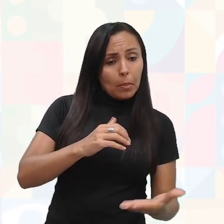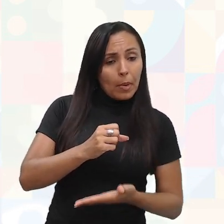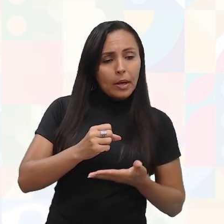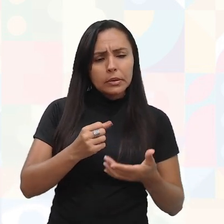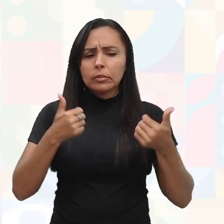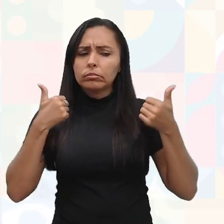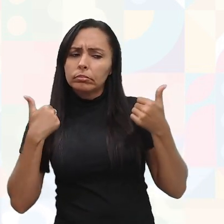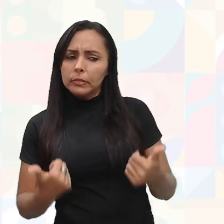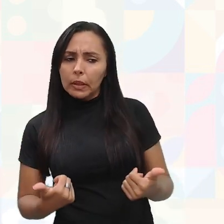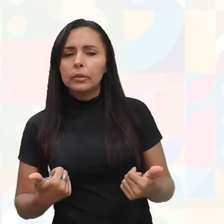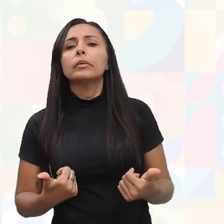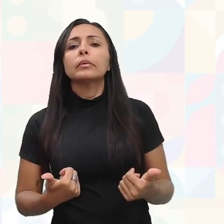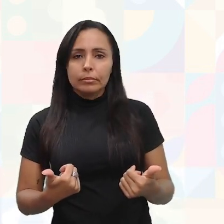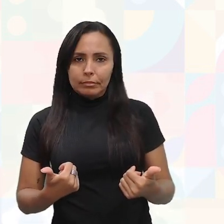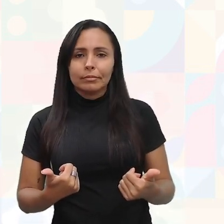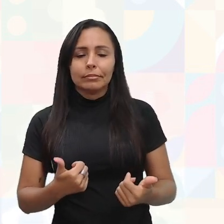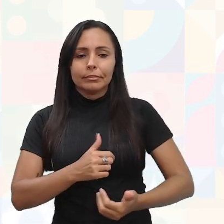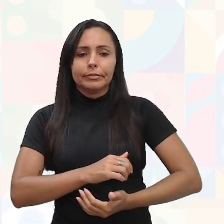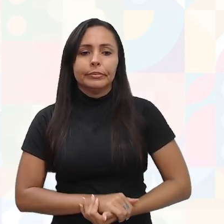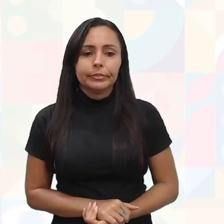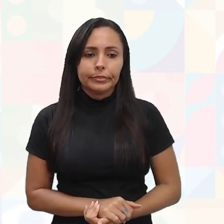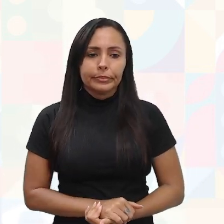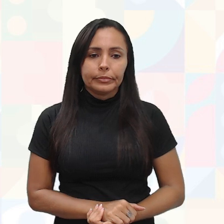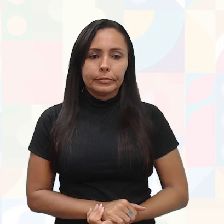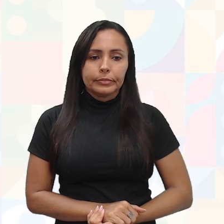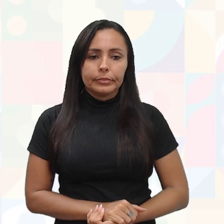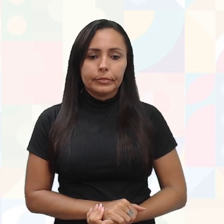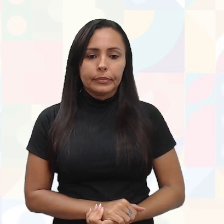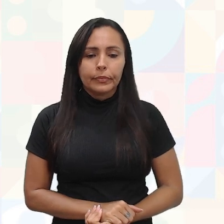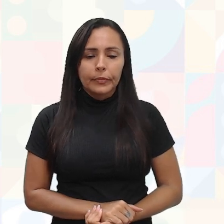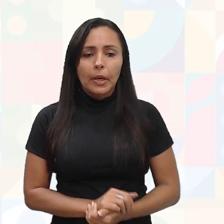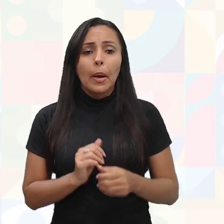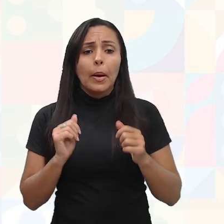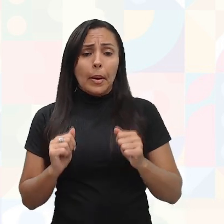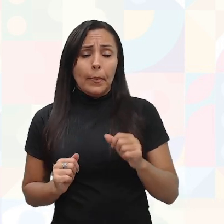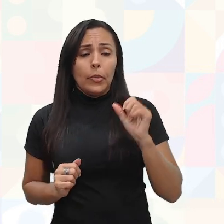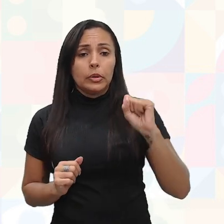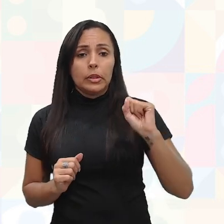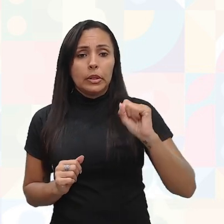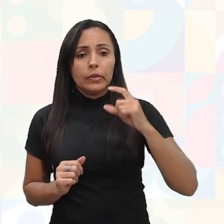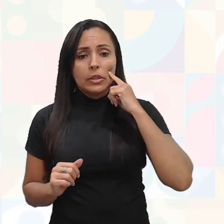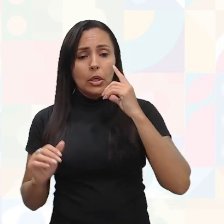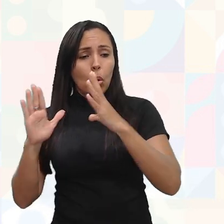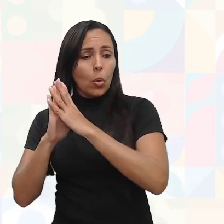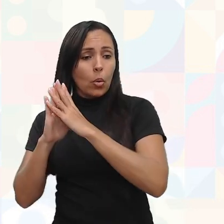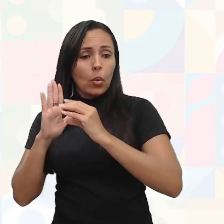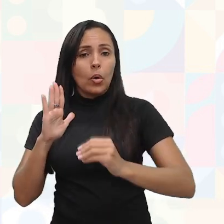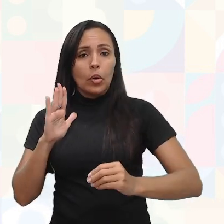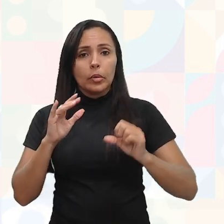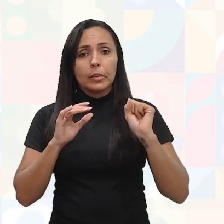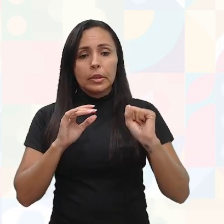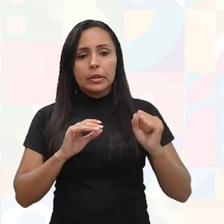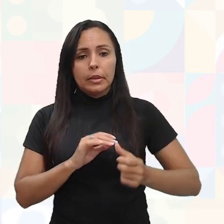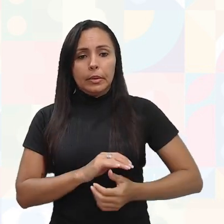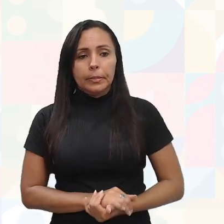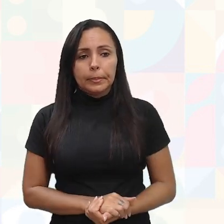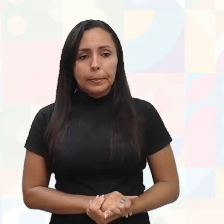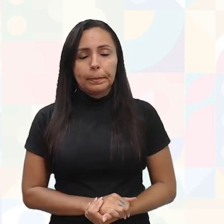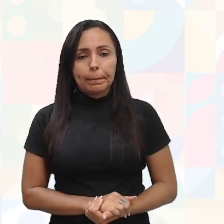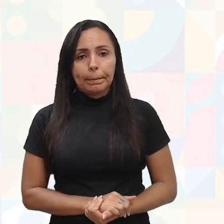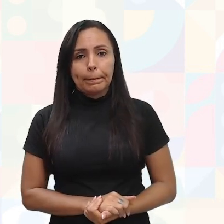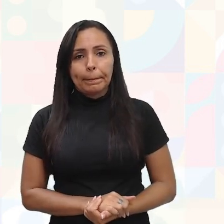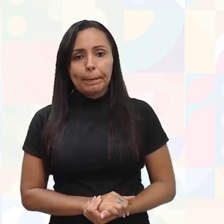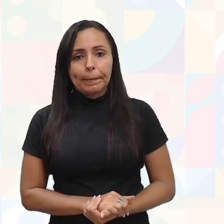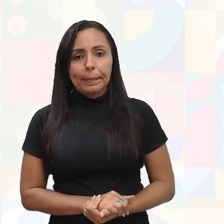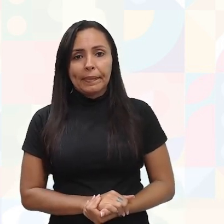certo. Isso aí, é mais ou menos isso, tá? Você pode sim fazer cópias desse código que eu disponibilizei no e-book, porque o intuito